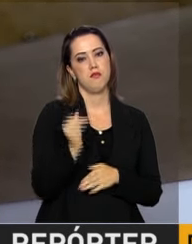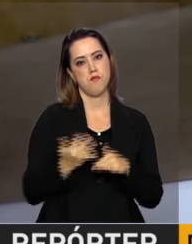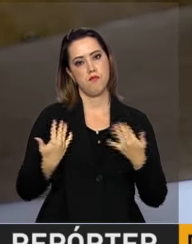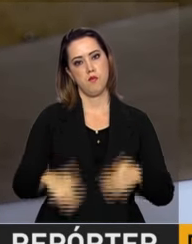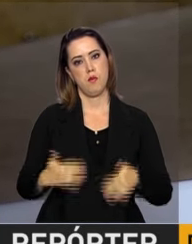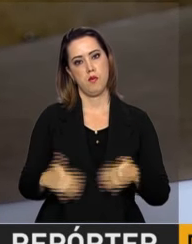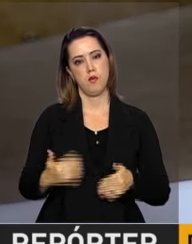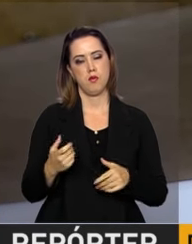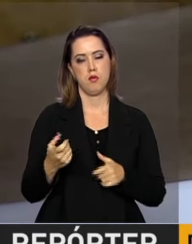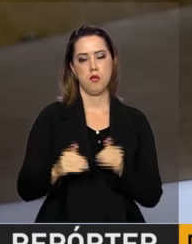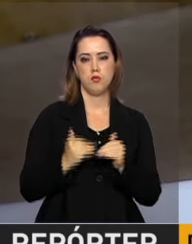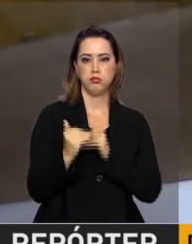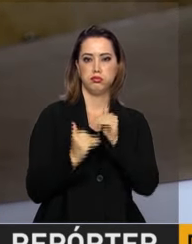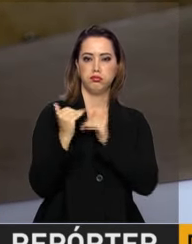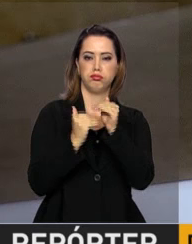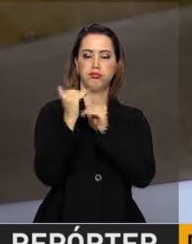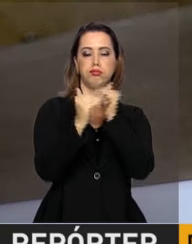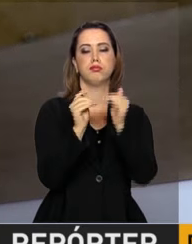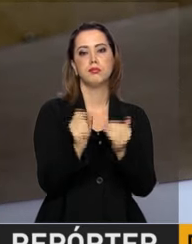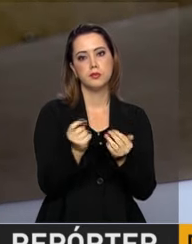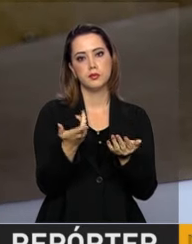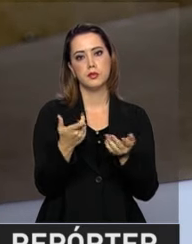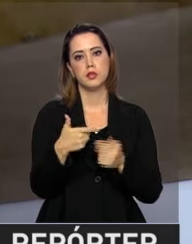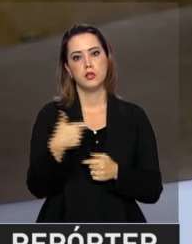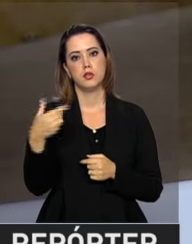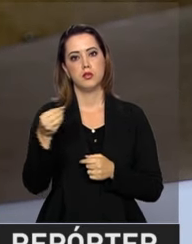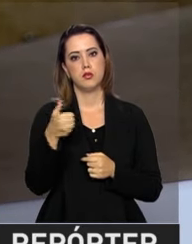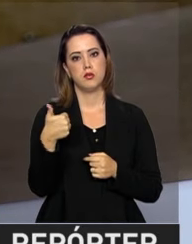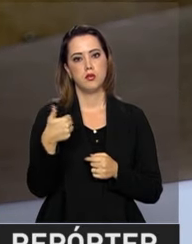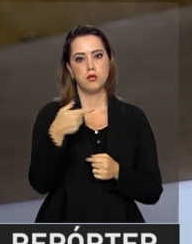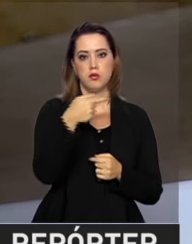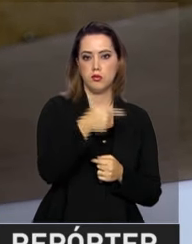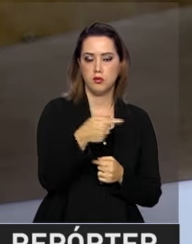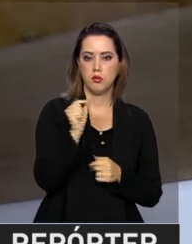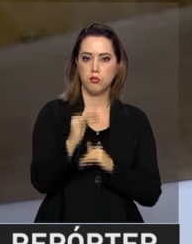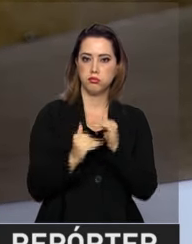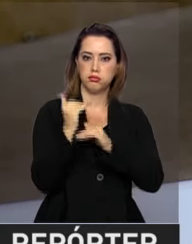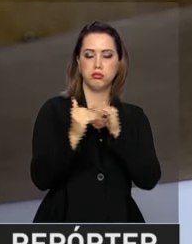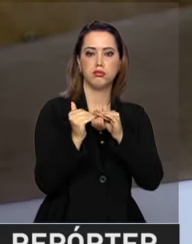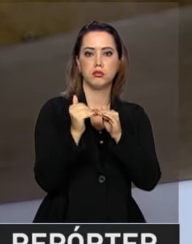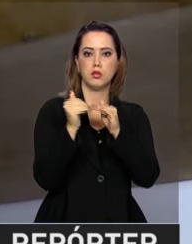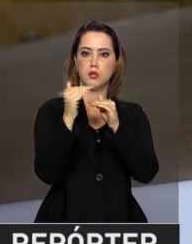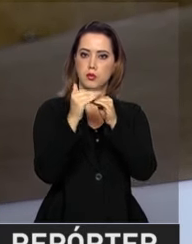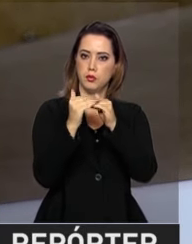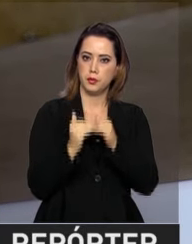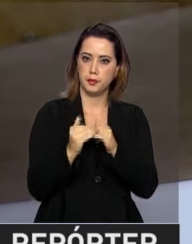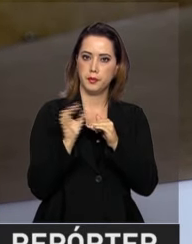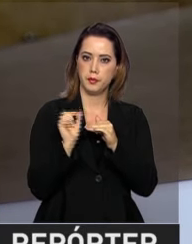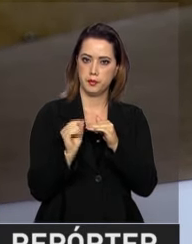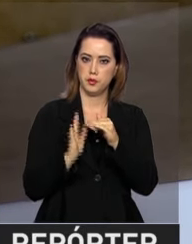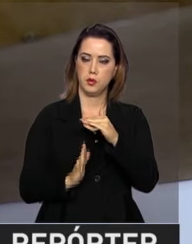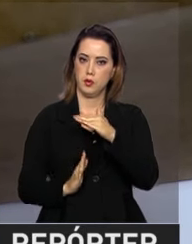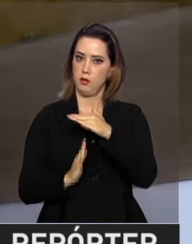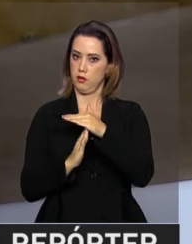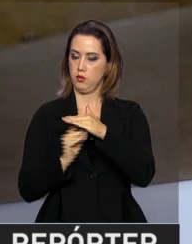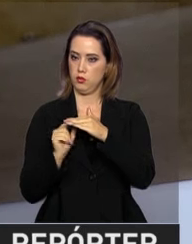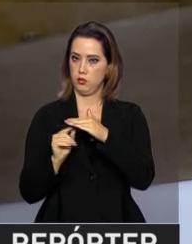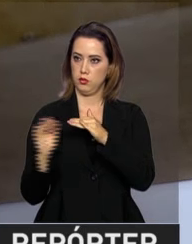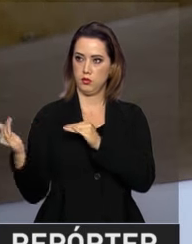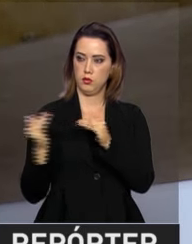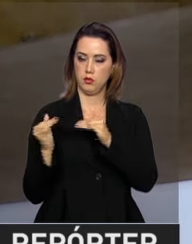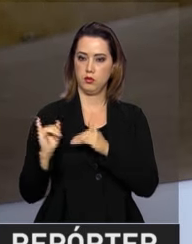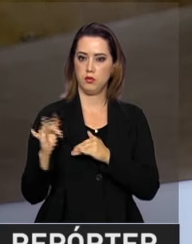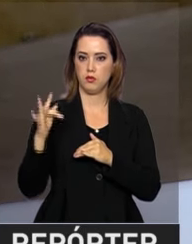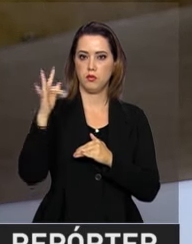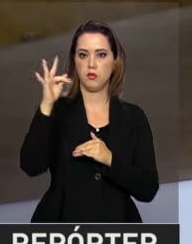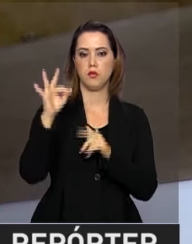tenham crescimento real a partir de 2017. Os gastos serão reajustados de acordo com a inflação do